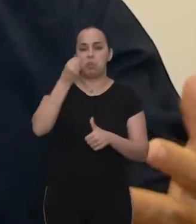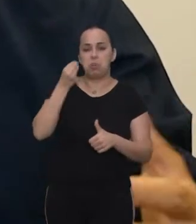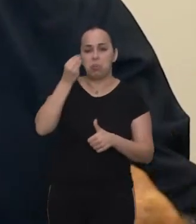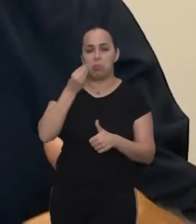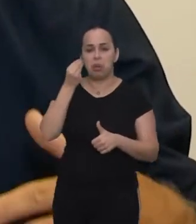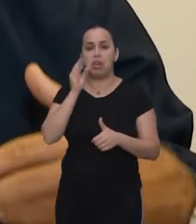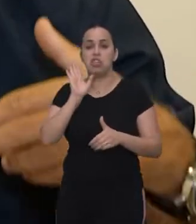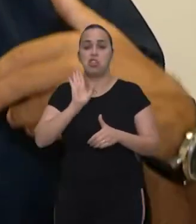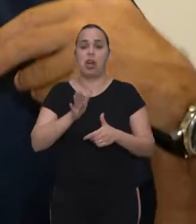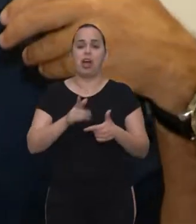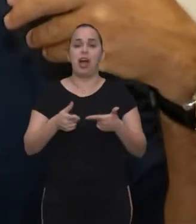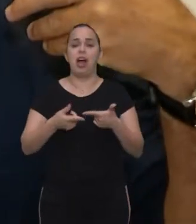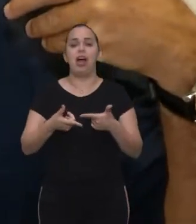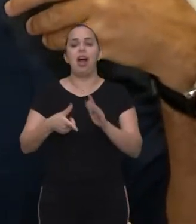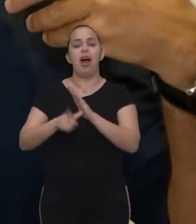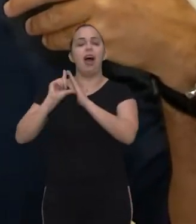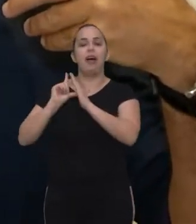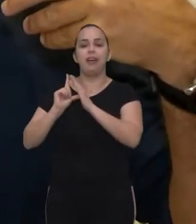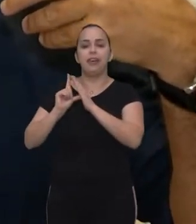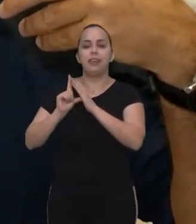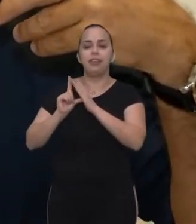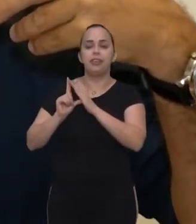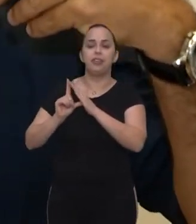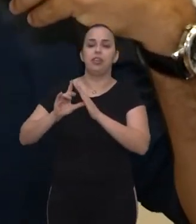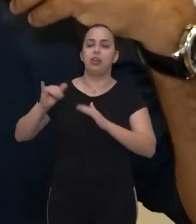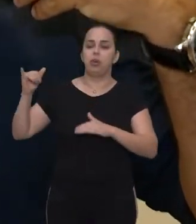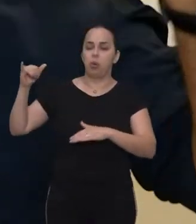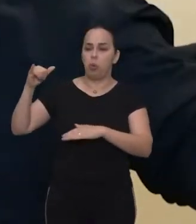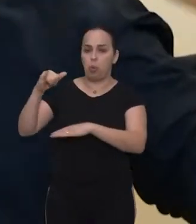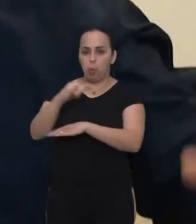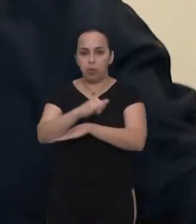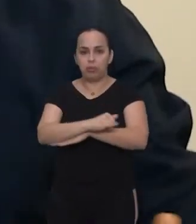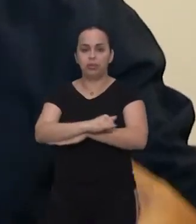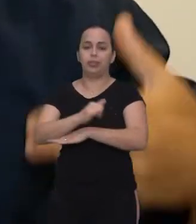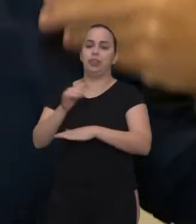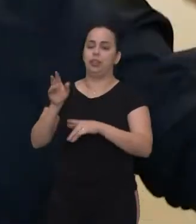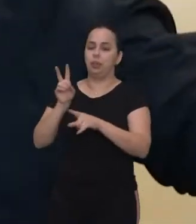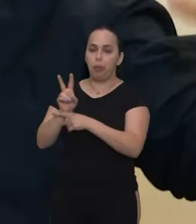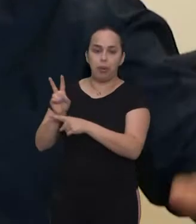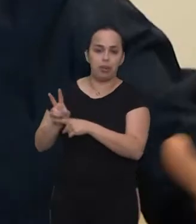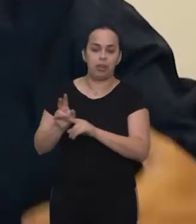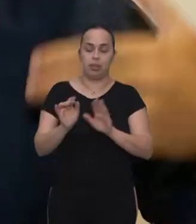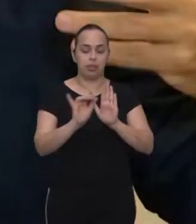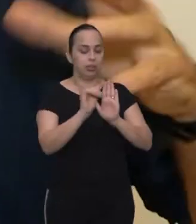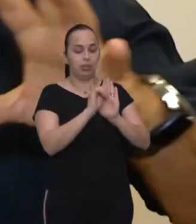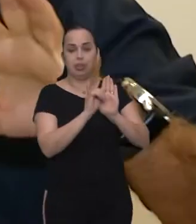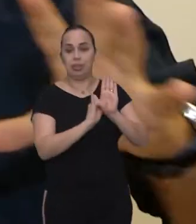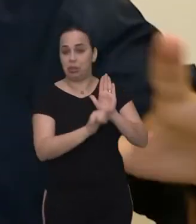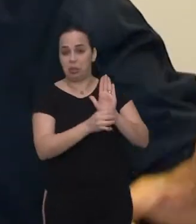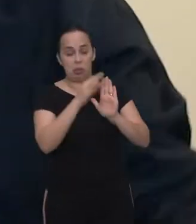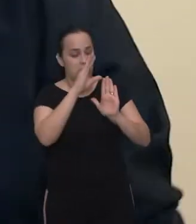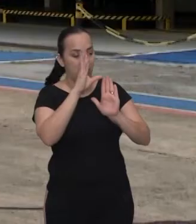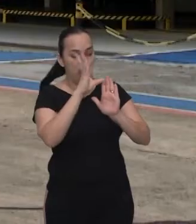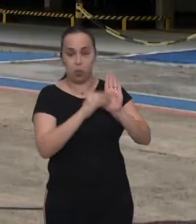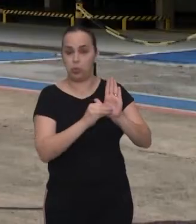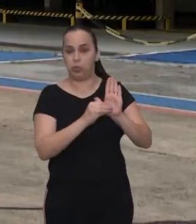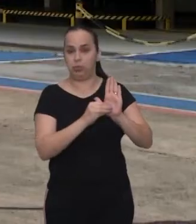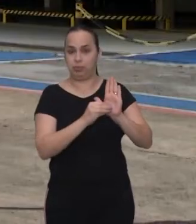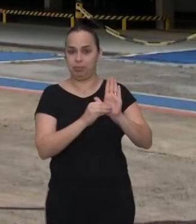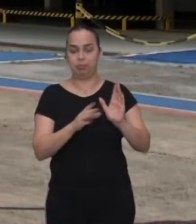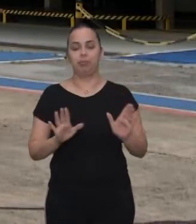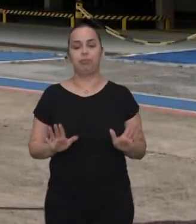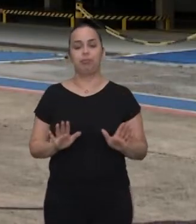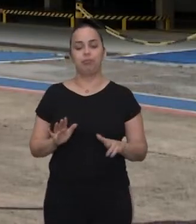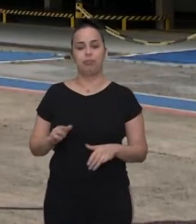prévia ele já ter operado um aeroporto com pelo menos 60 Oi Jerusa Antes de 12 meses tudo que tá no edital